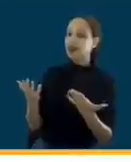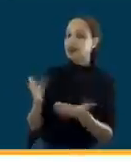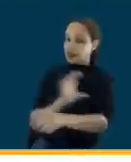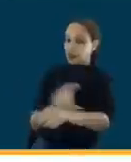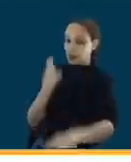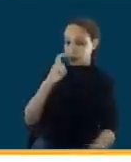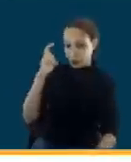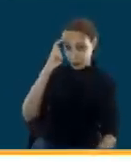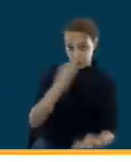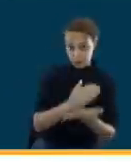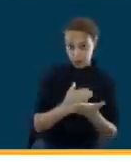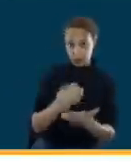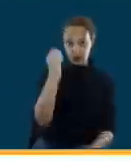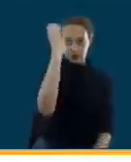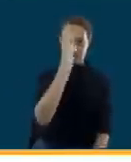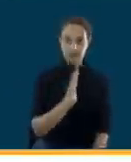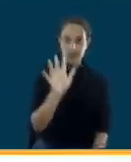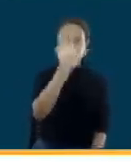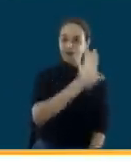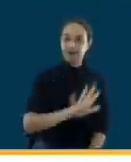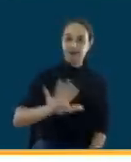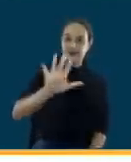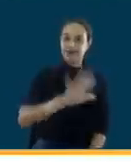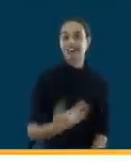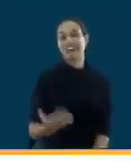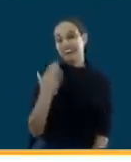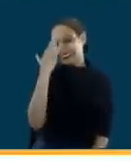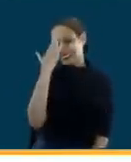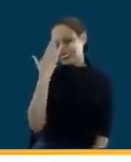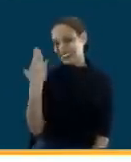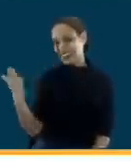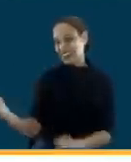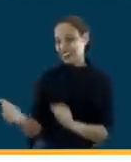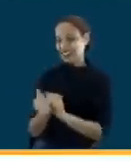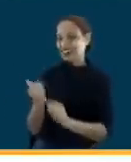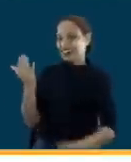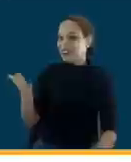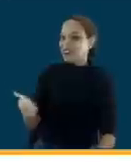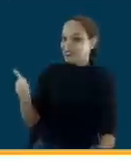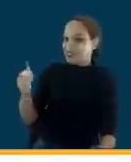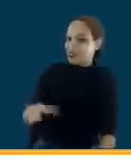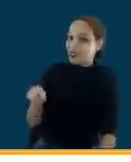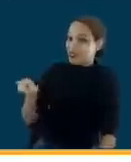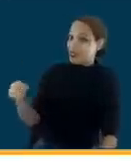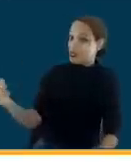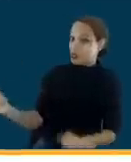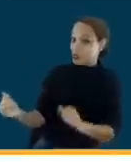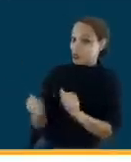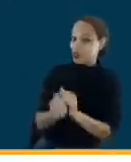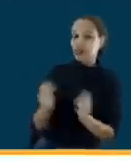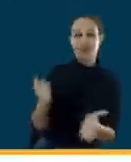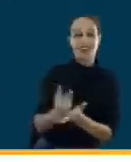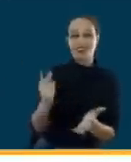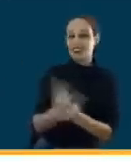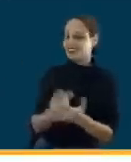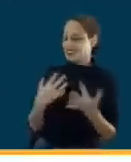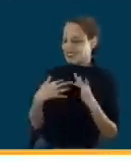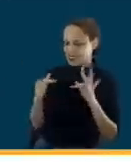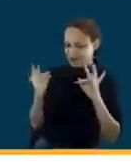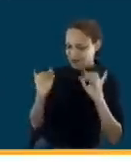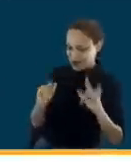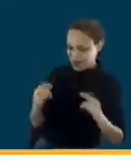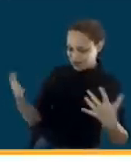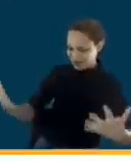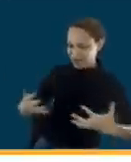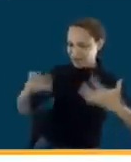Brasil inteiro. Então, Danilo, muito obrigado por estar com você novamente, e você aqui conosco sempre abrilhanta todos os nossos trabalhos, e as suas